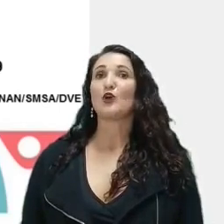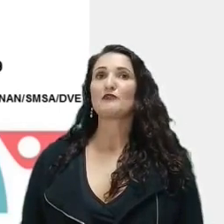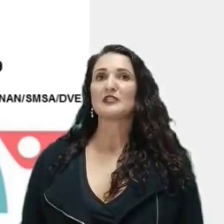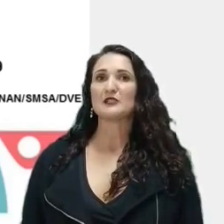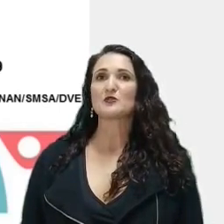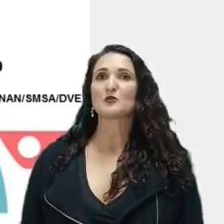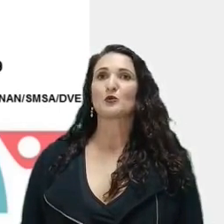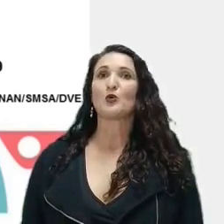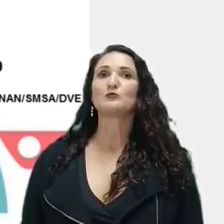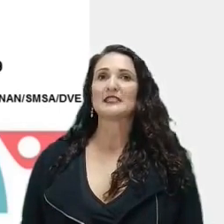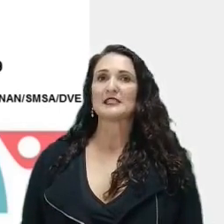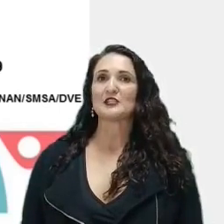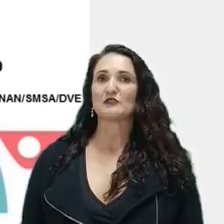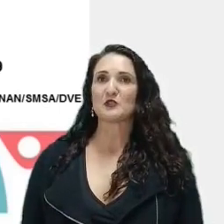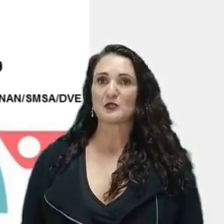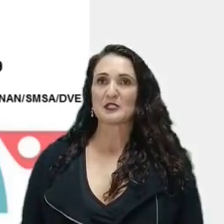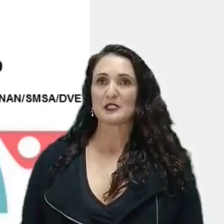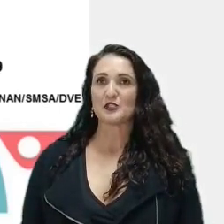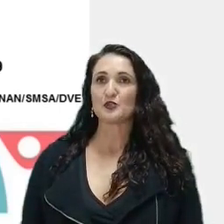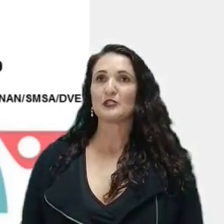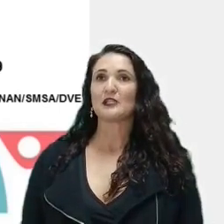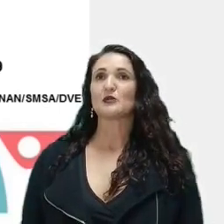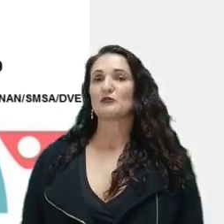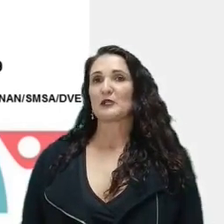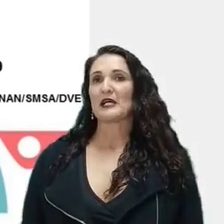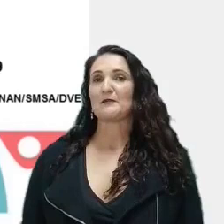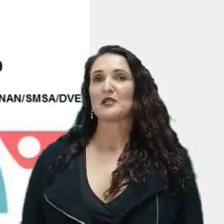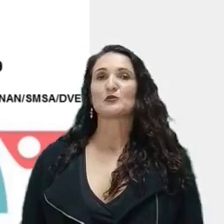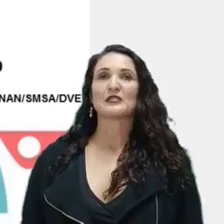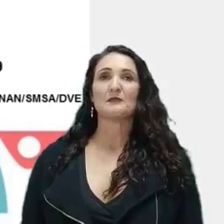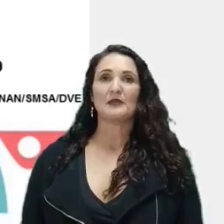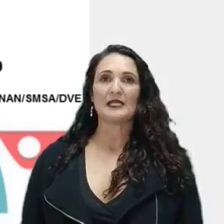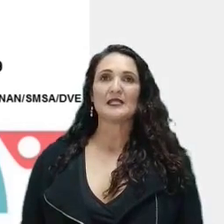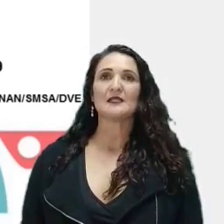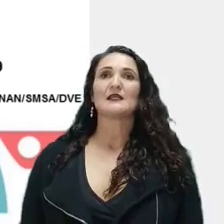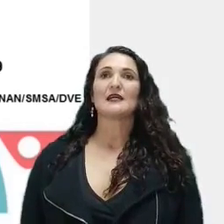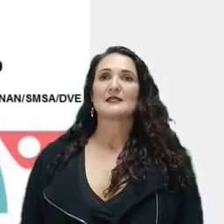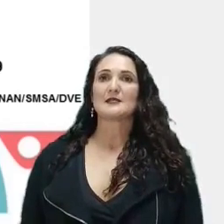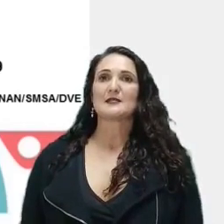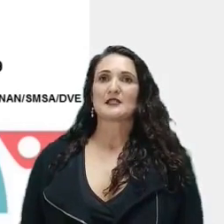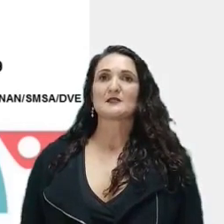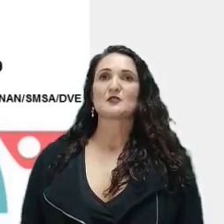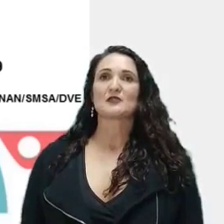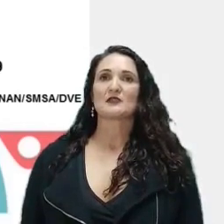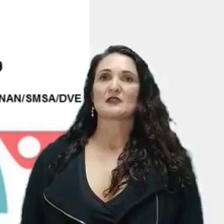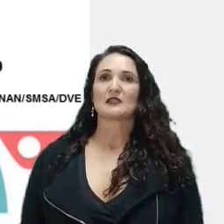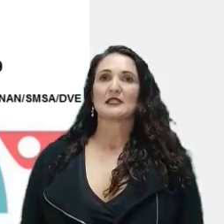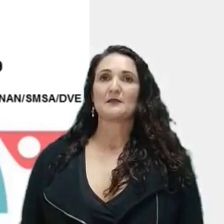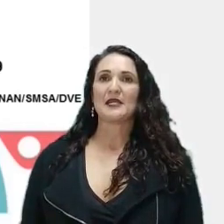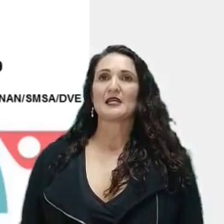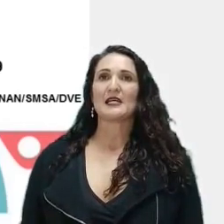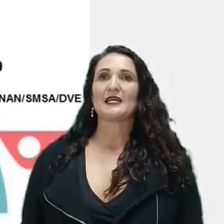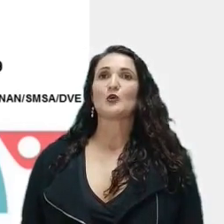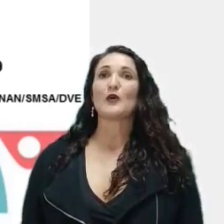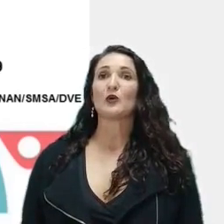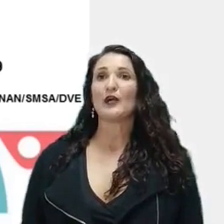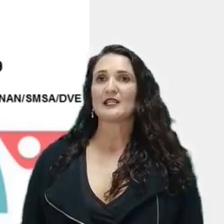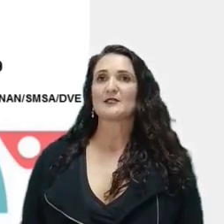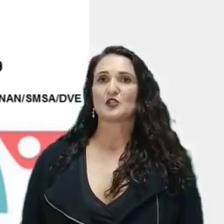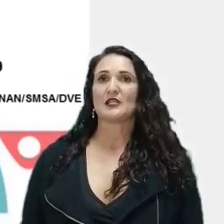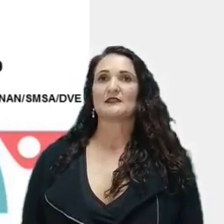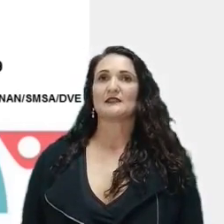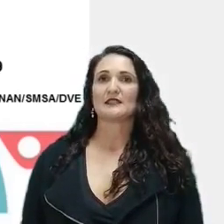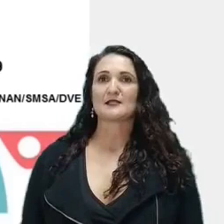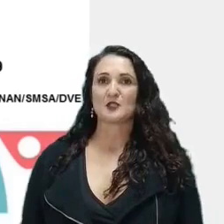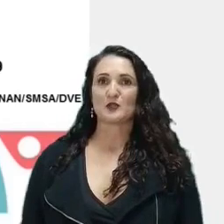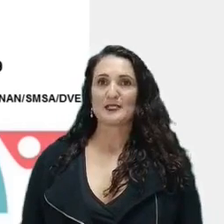com 9 anos com tentativa de suicídio, com enforcamento, e também essas crianças também com